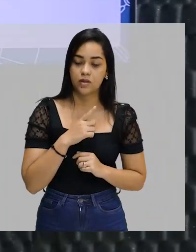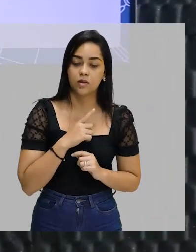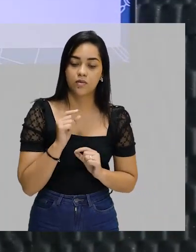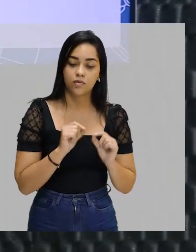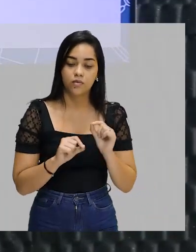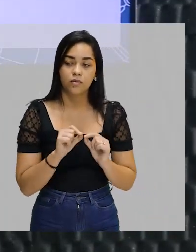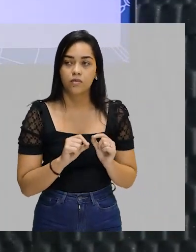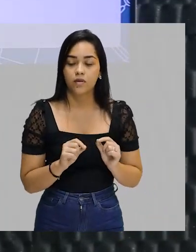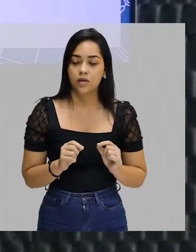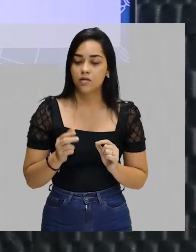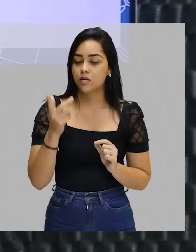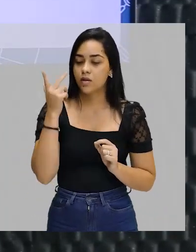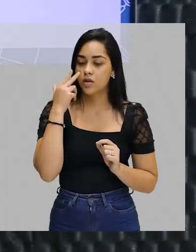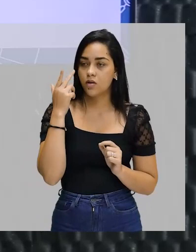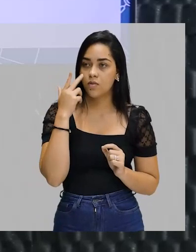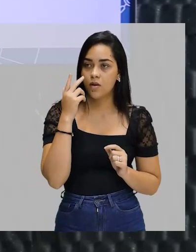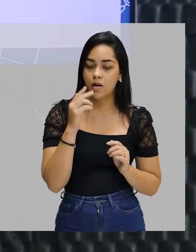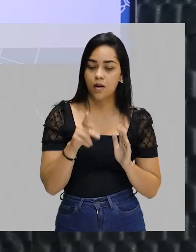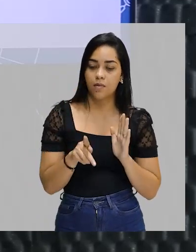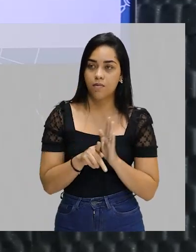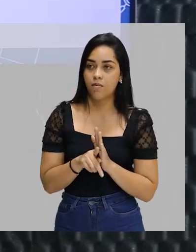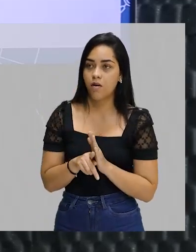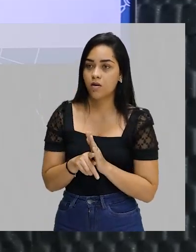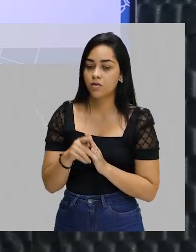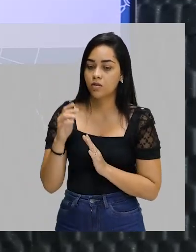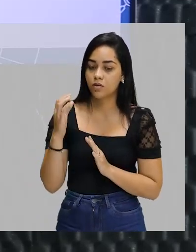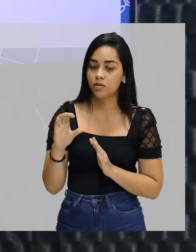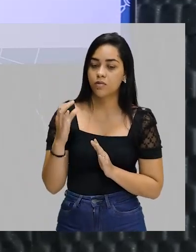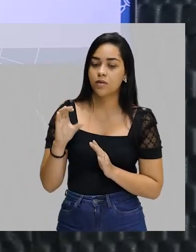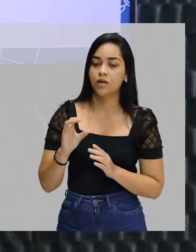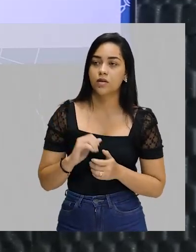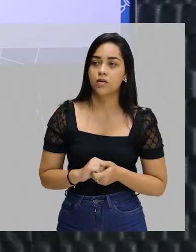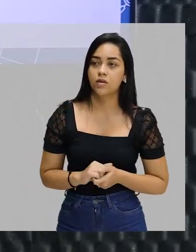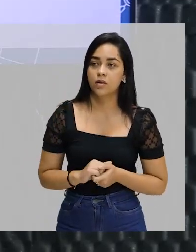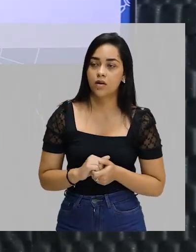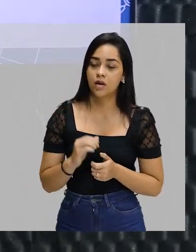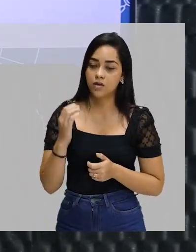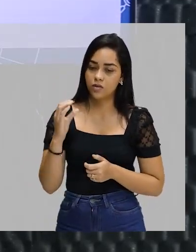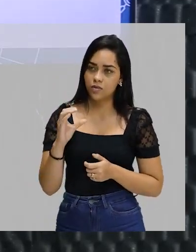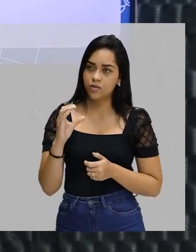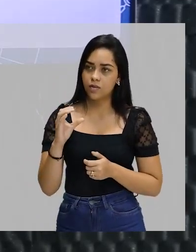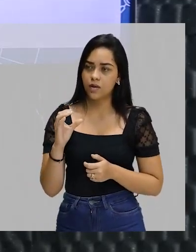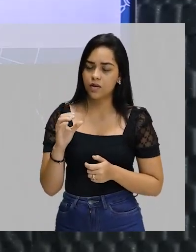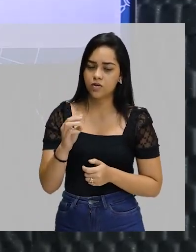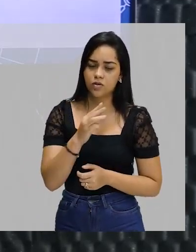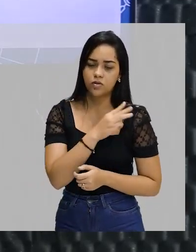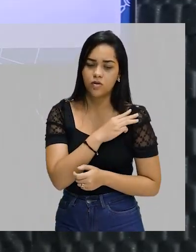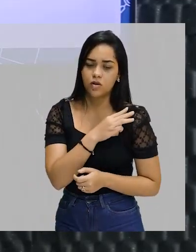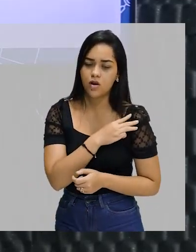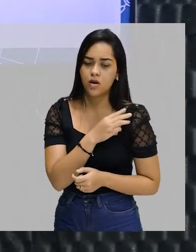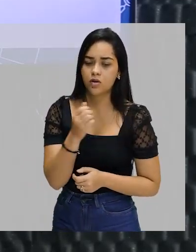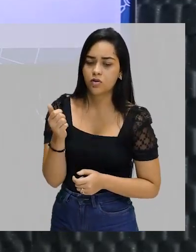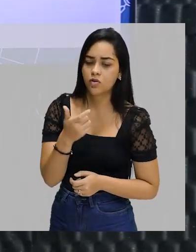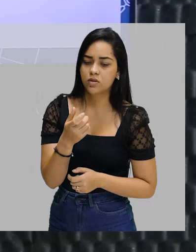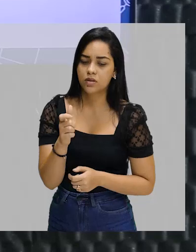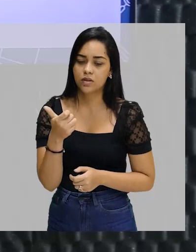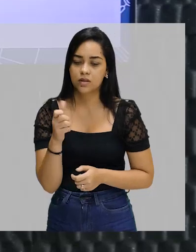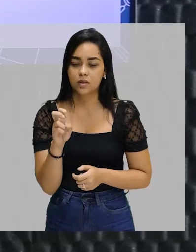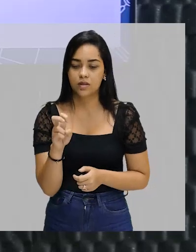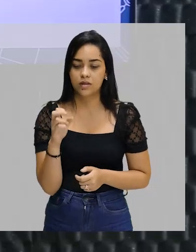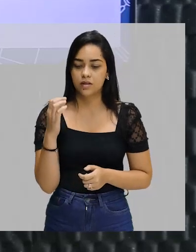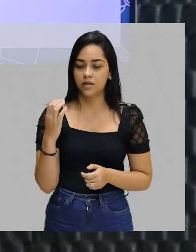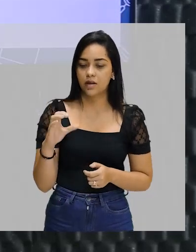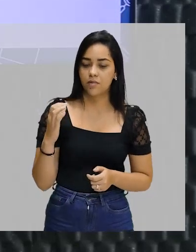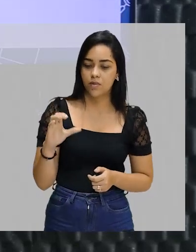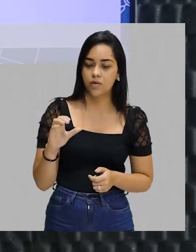eles não são comuns a nível de ensino médio. A nível de ensino médio, até 12, até 15